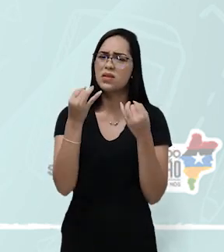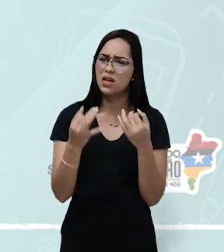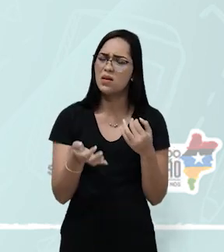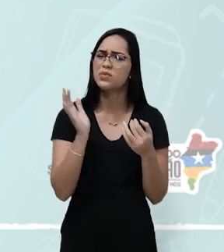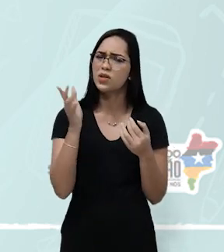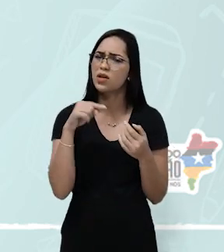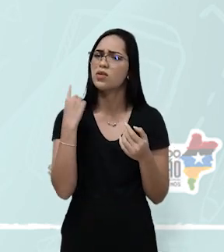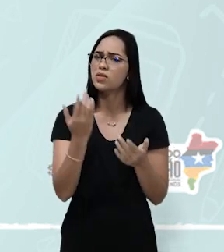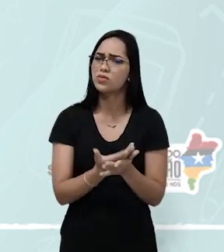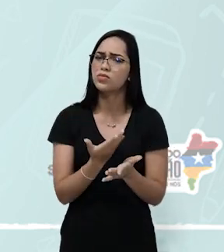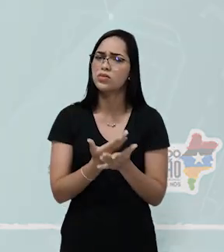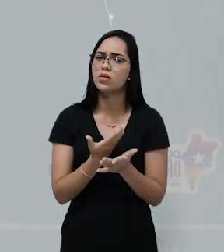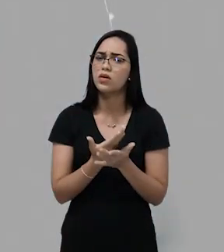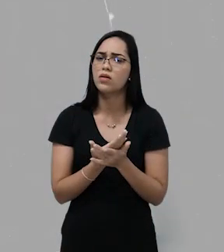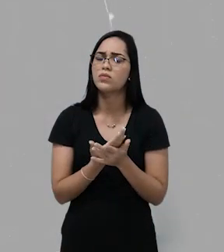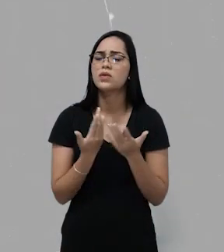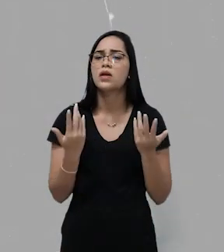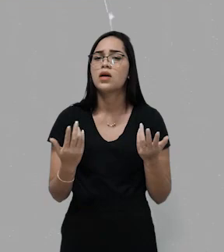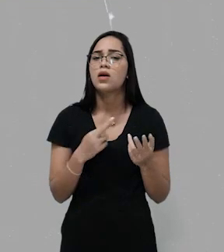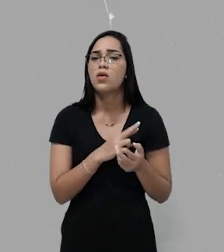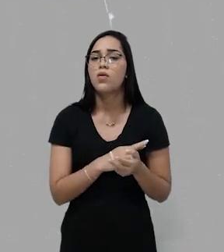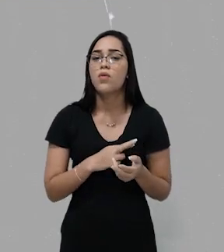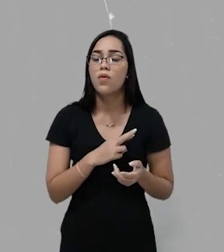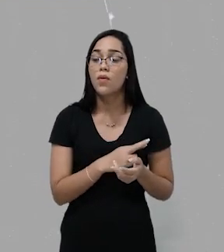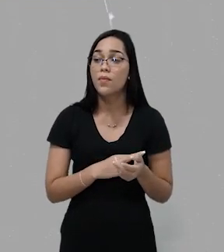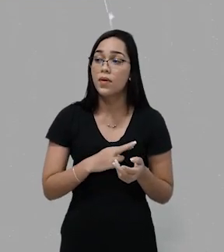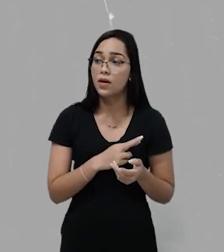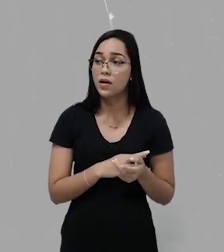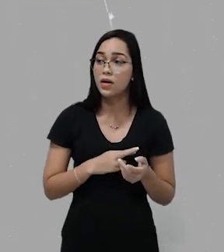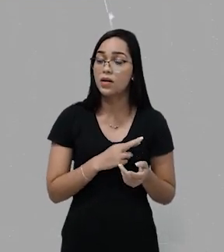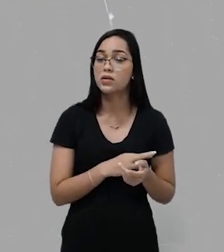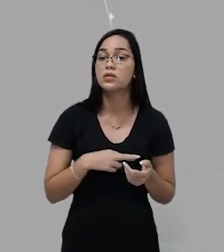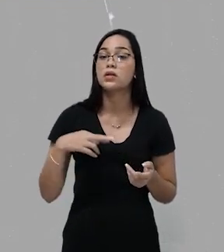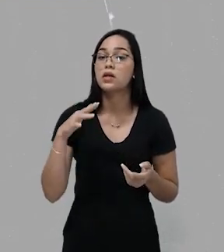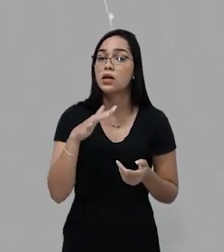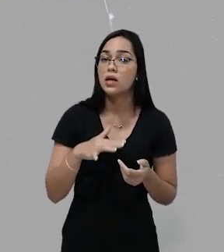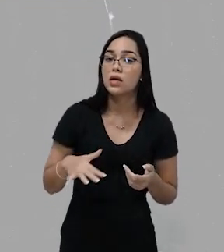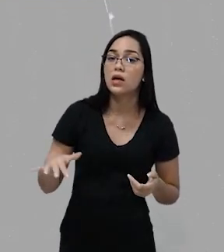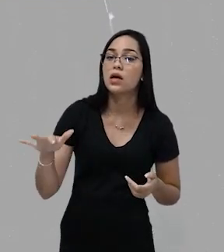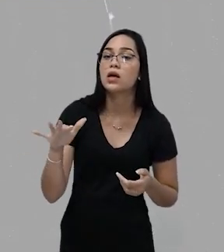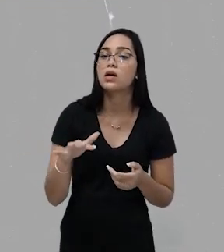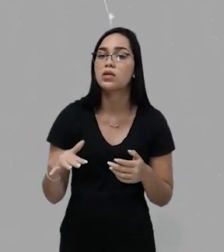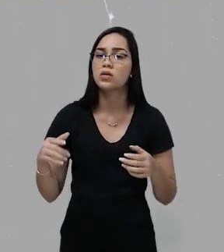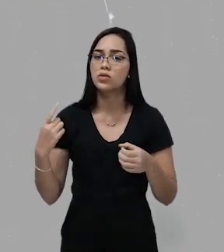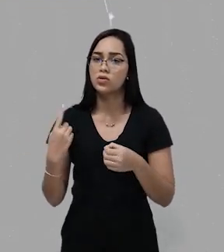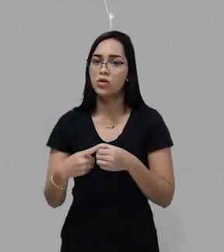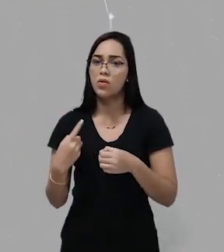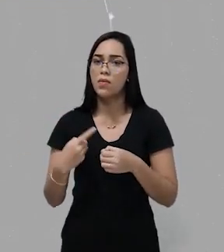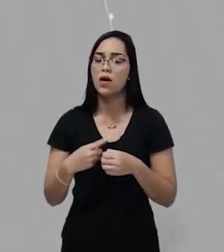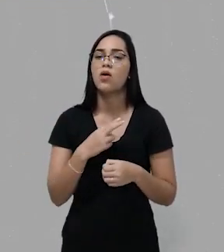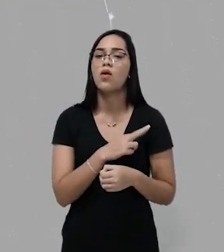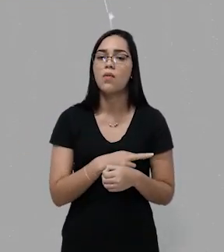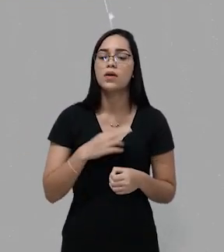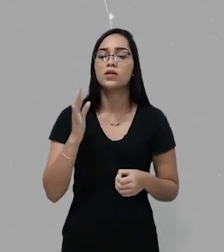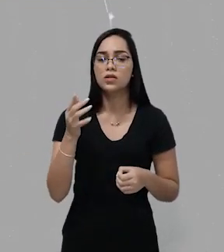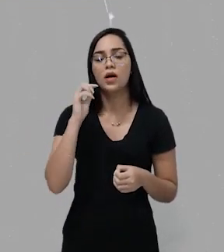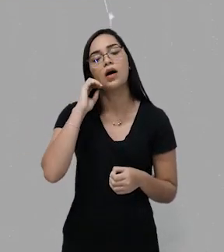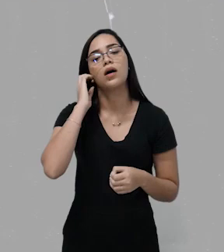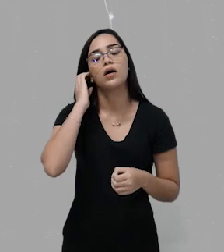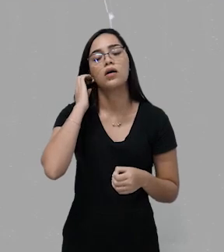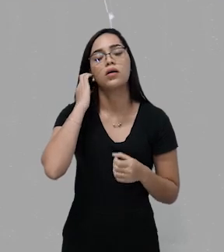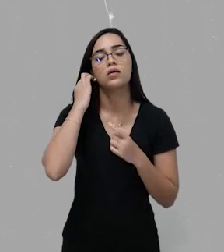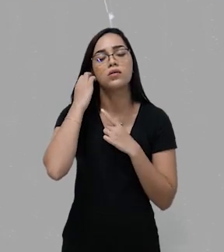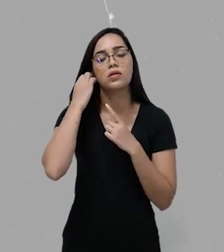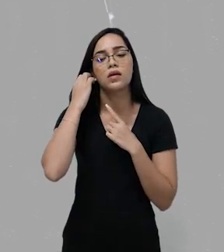quando nós estudamos o romance regional, o romance romântico. A gente já teve